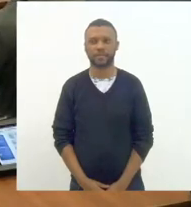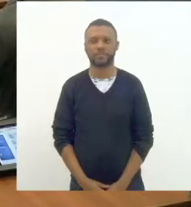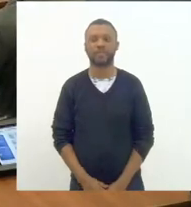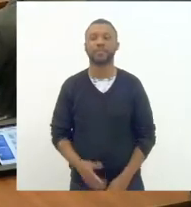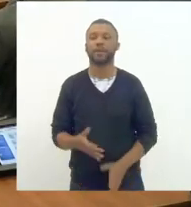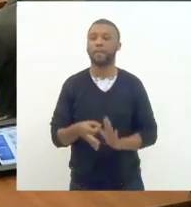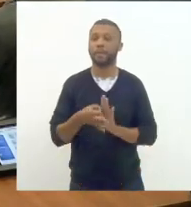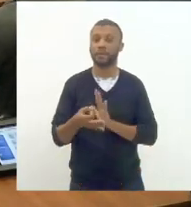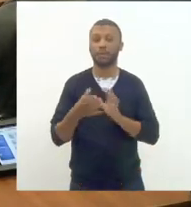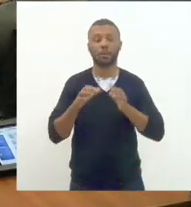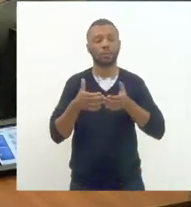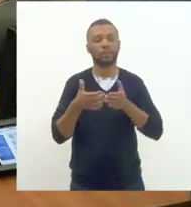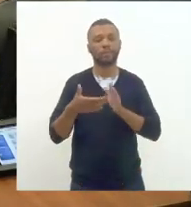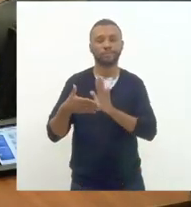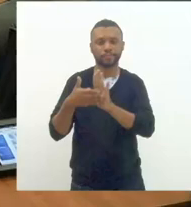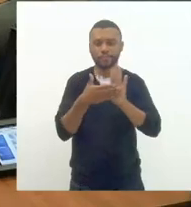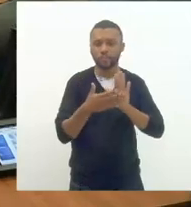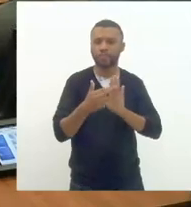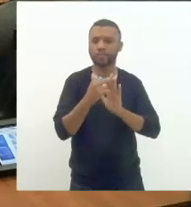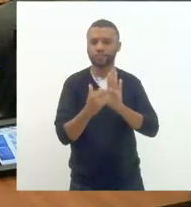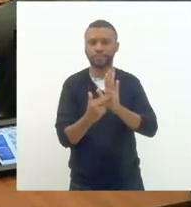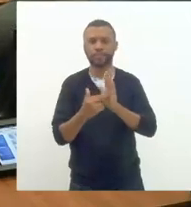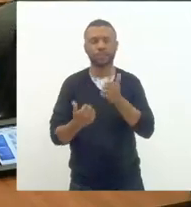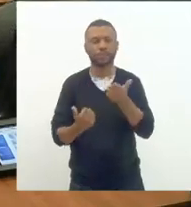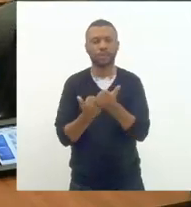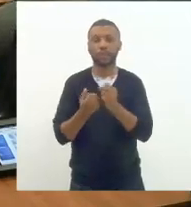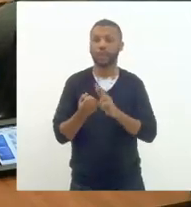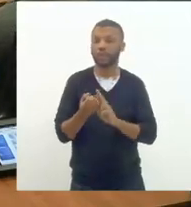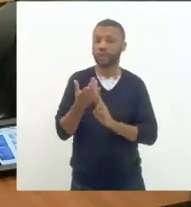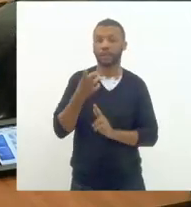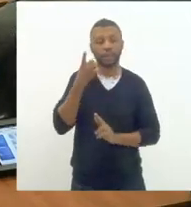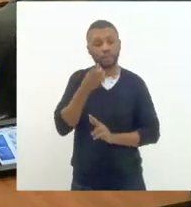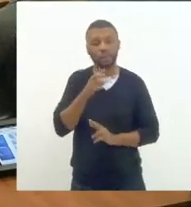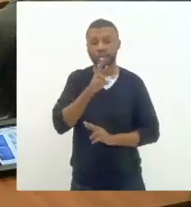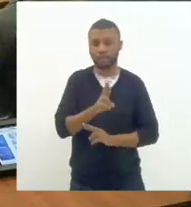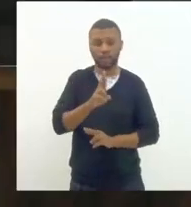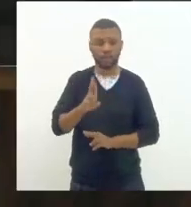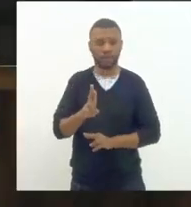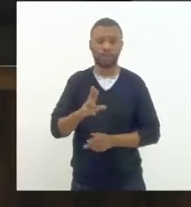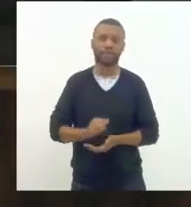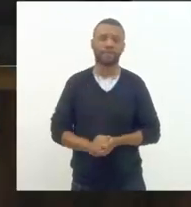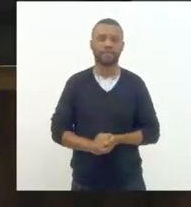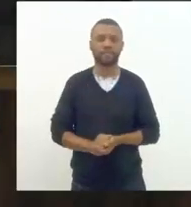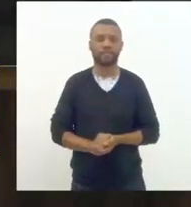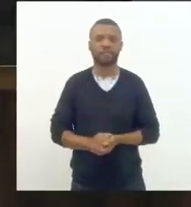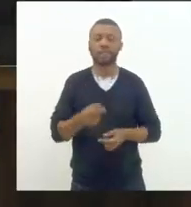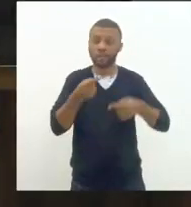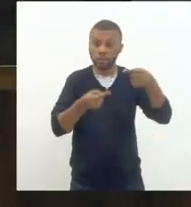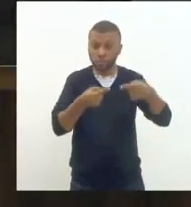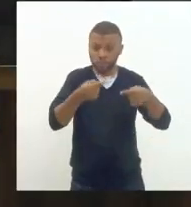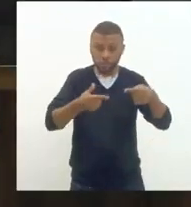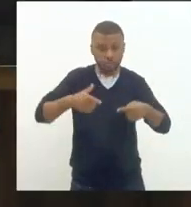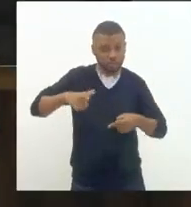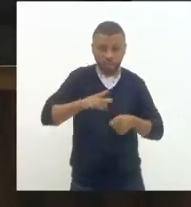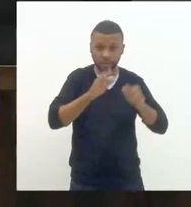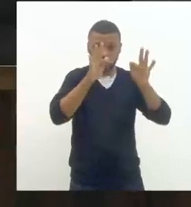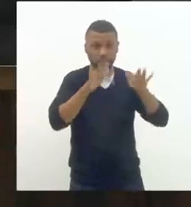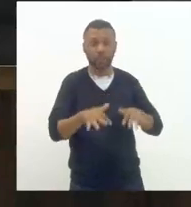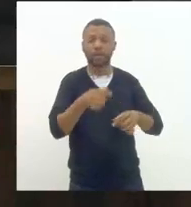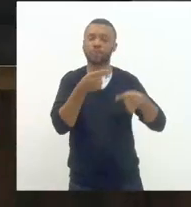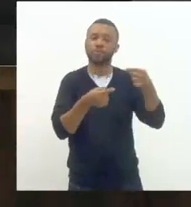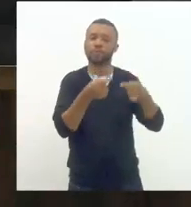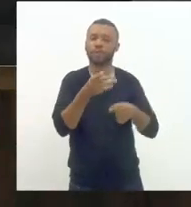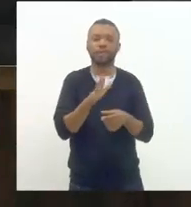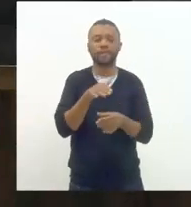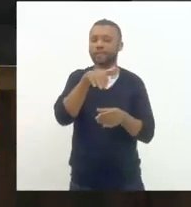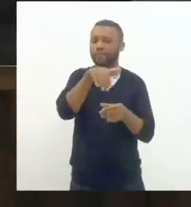Parecida a Comissão de Normas Internas e Proposições Externas, favorável, relator deputado Rosenberg Reis. Em discussão, não havendo que queira discutir, encerrada a discussão, em